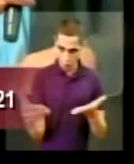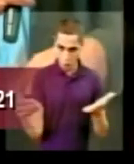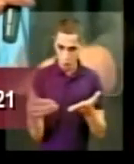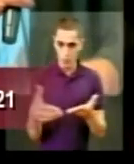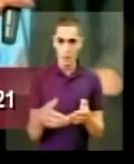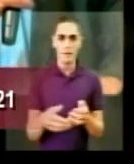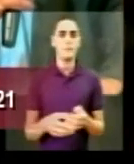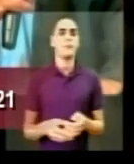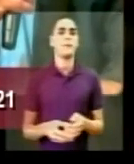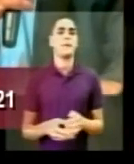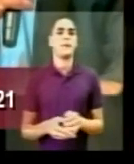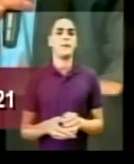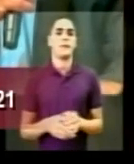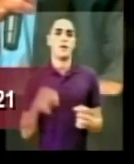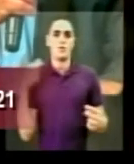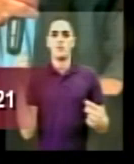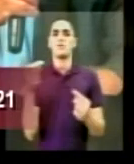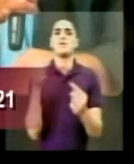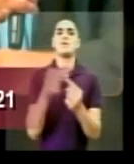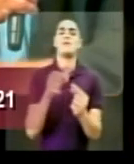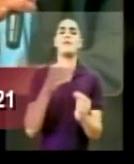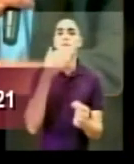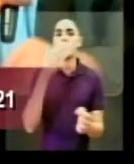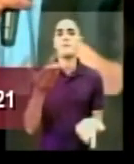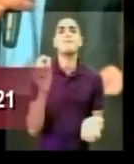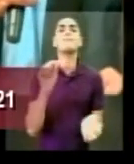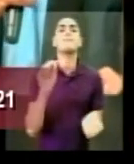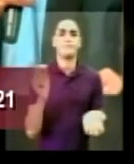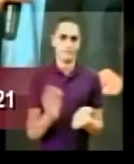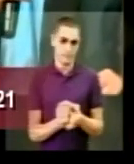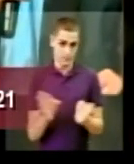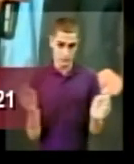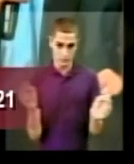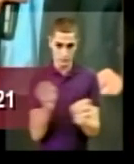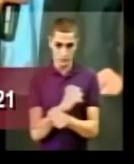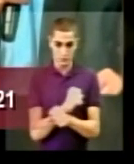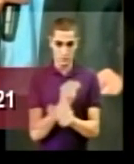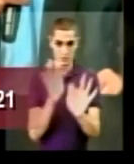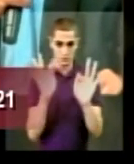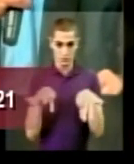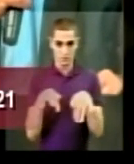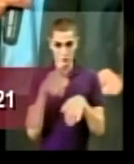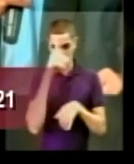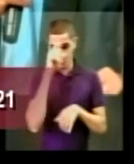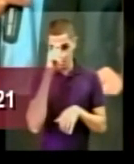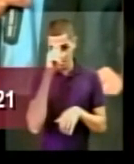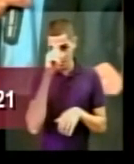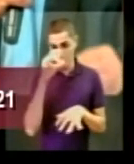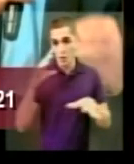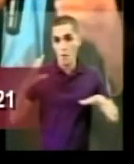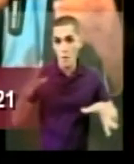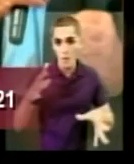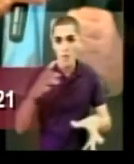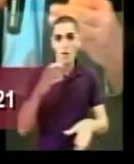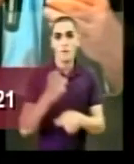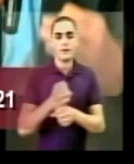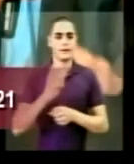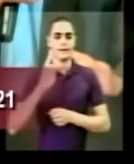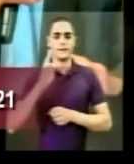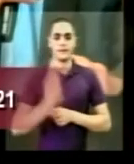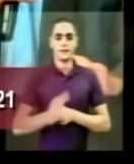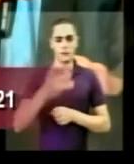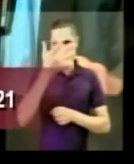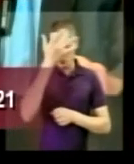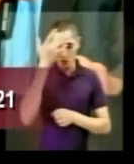pretendemos terminar todos esses hospitais, completando, então, 3.000 pessoas vacinadas que estão